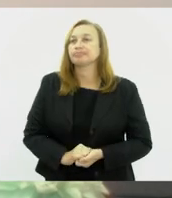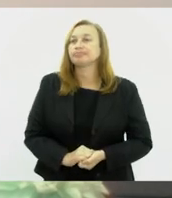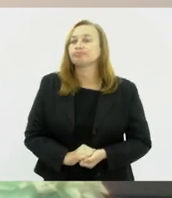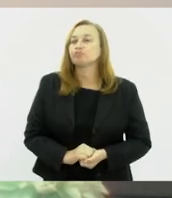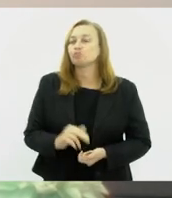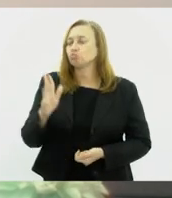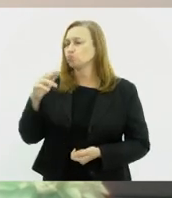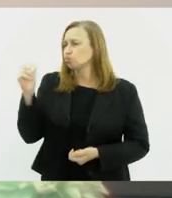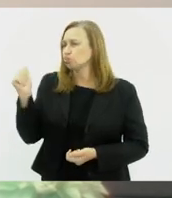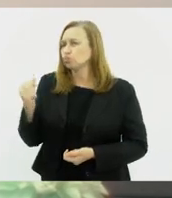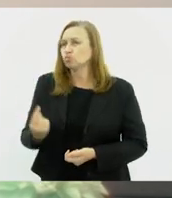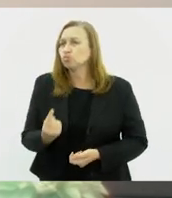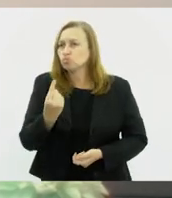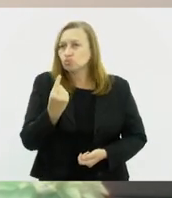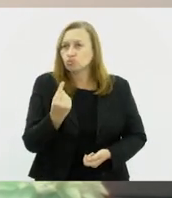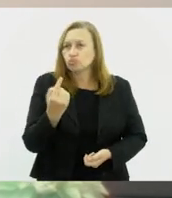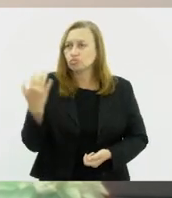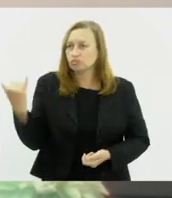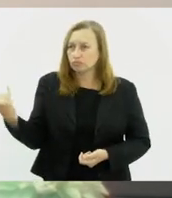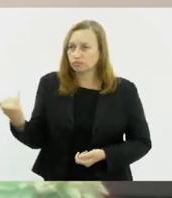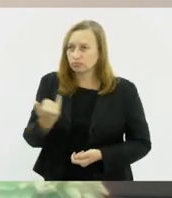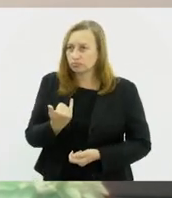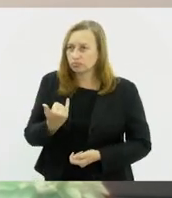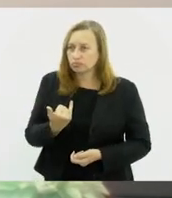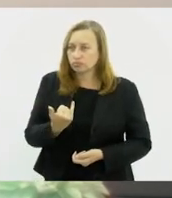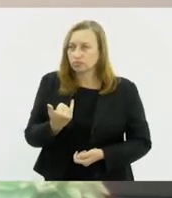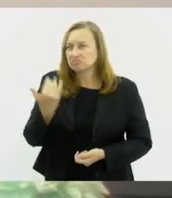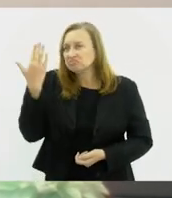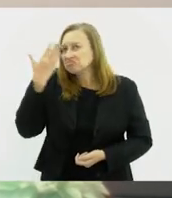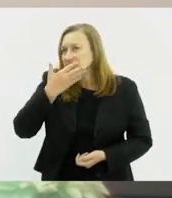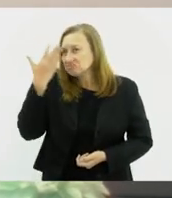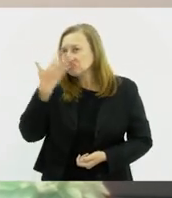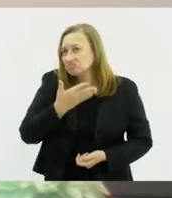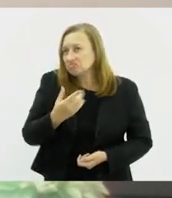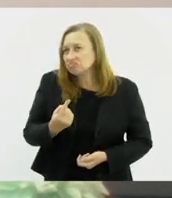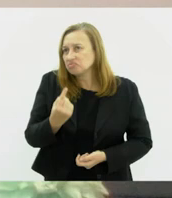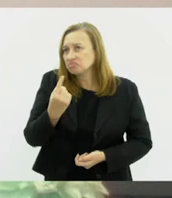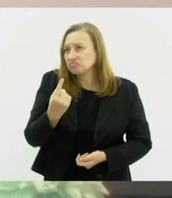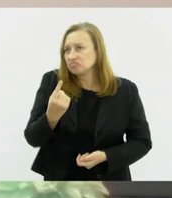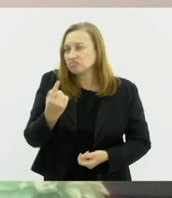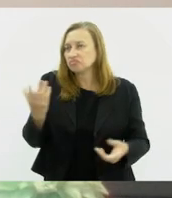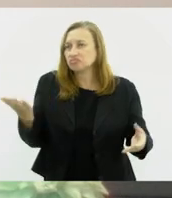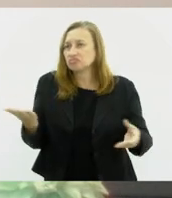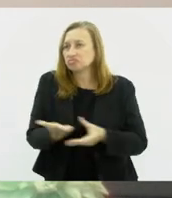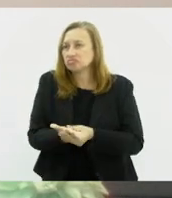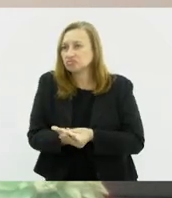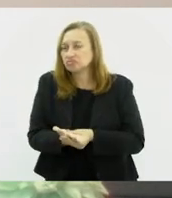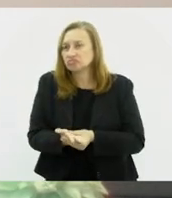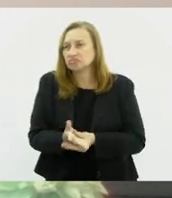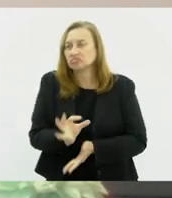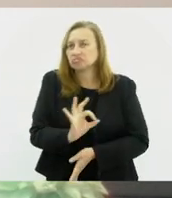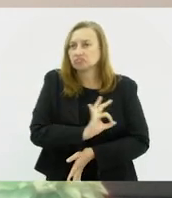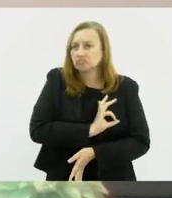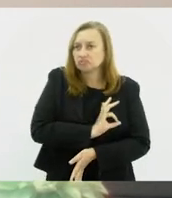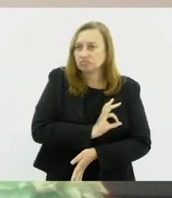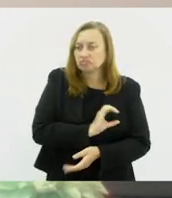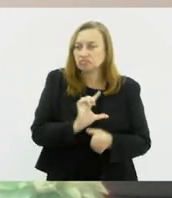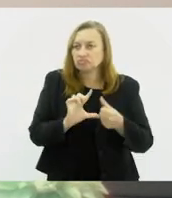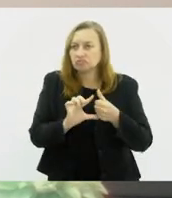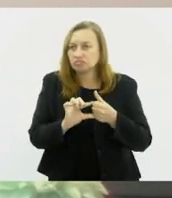nunca um disse para mim que viu um inquérito policial no